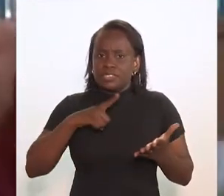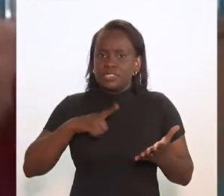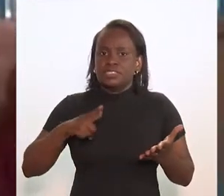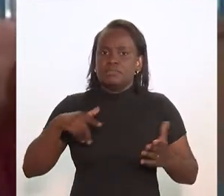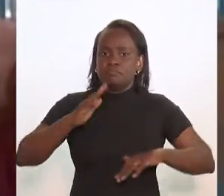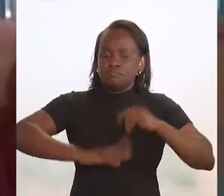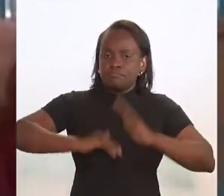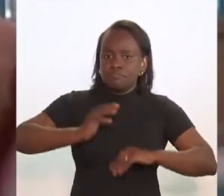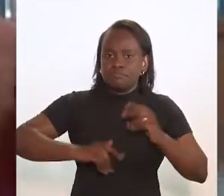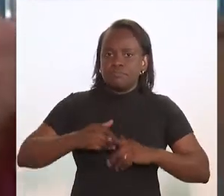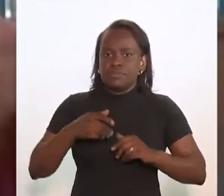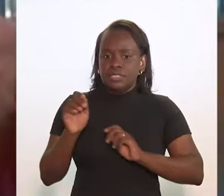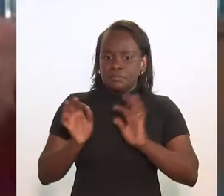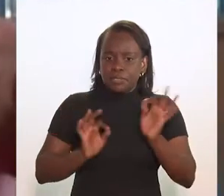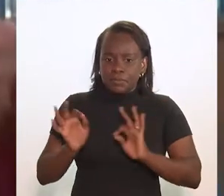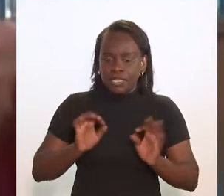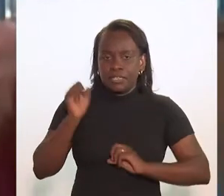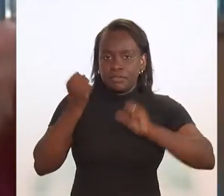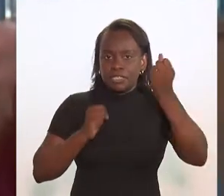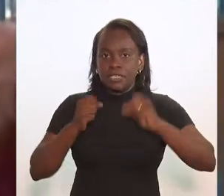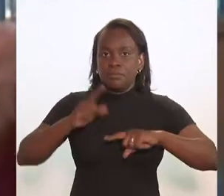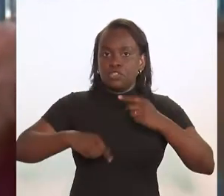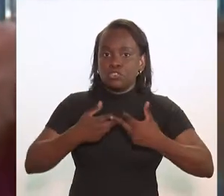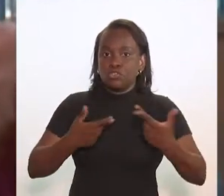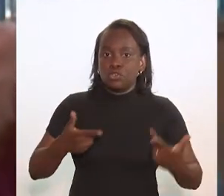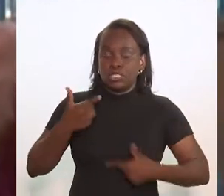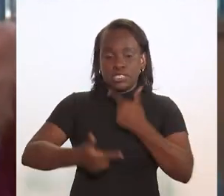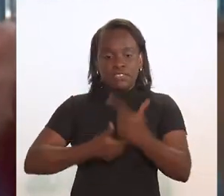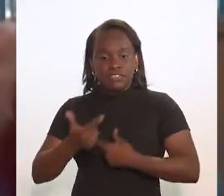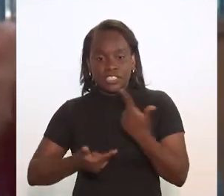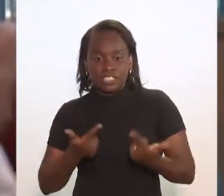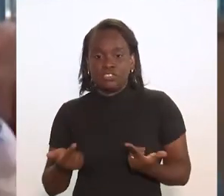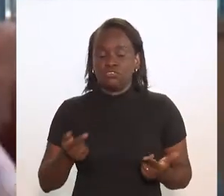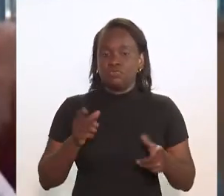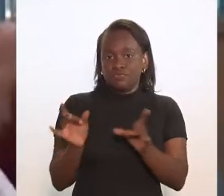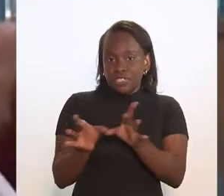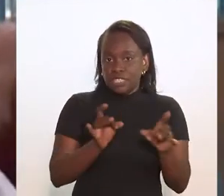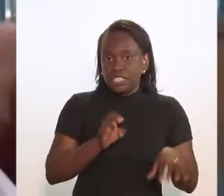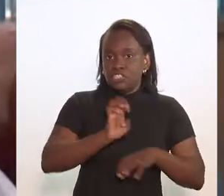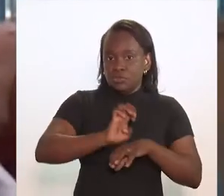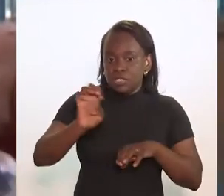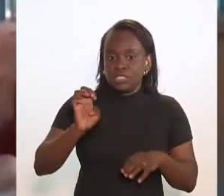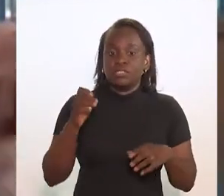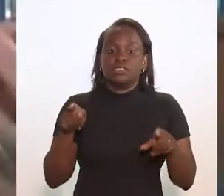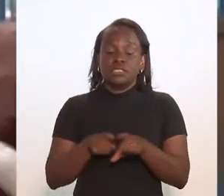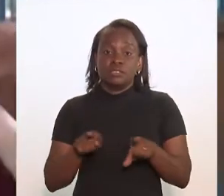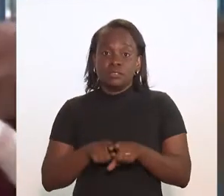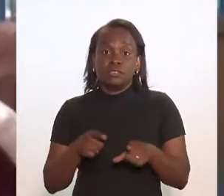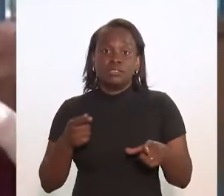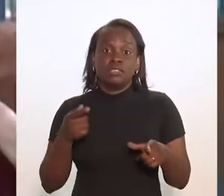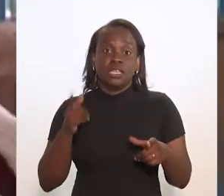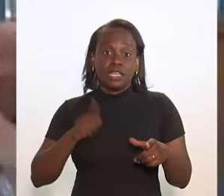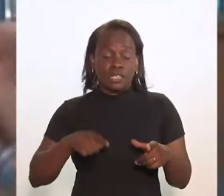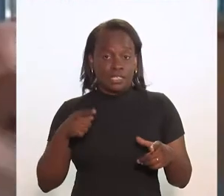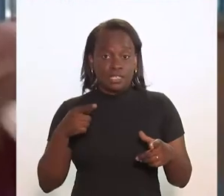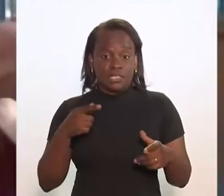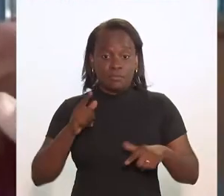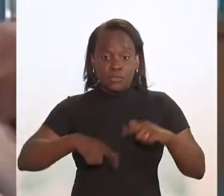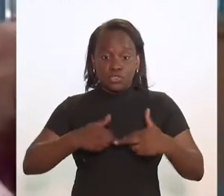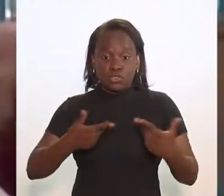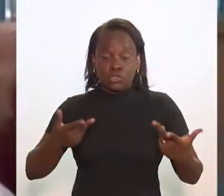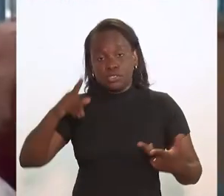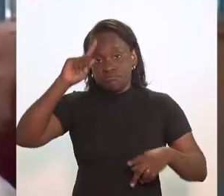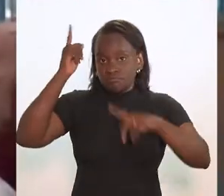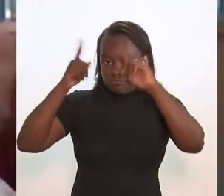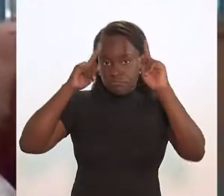gama, capacidade produtiva, sua gama de produtos e bens e serviços de exportação, através dos